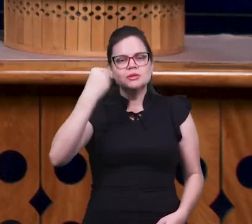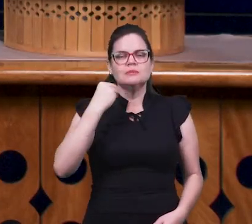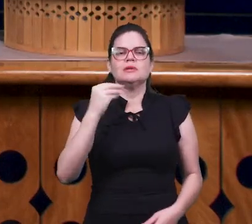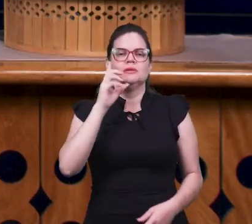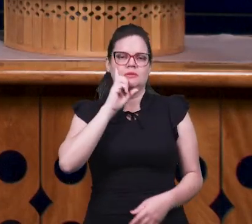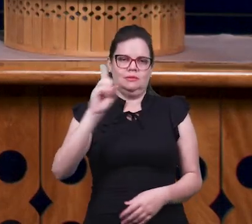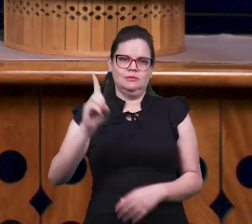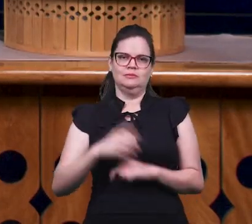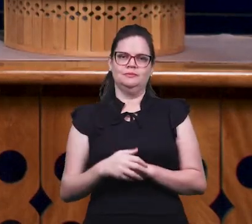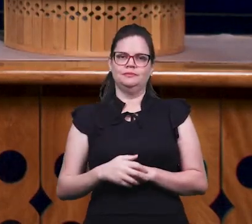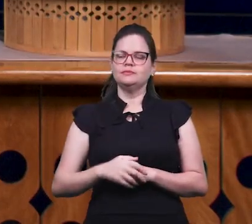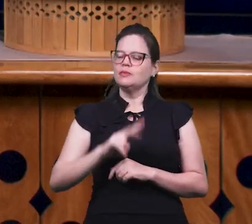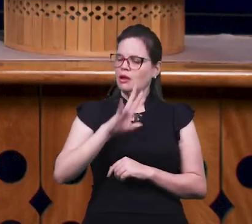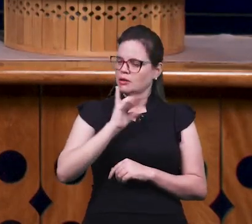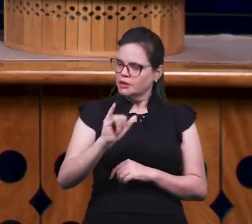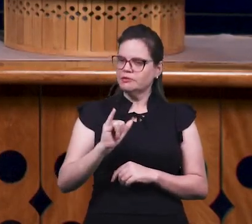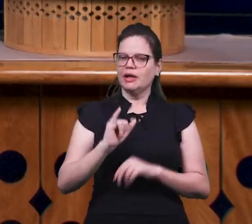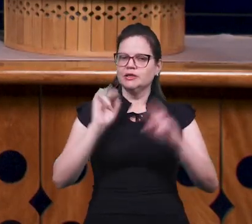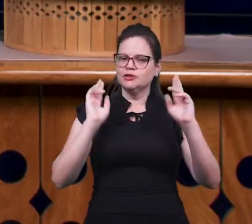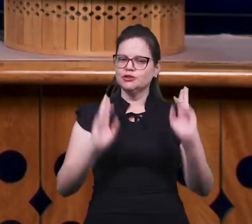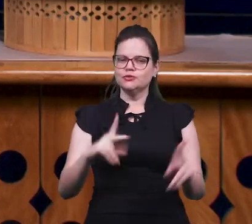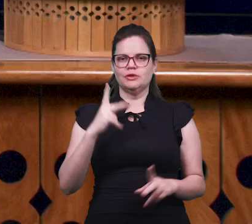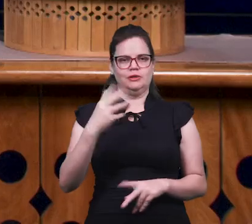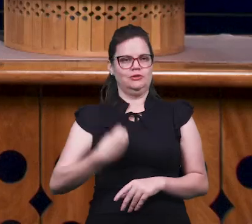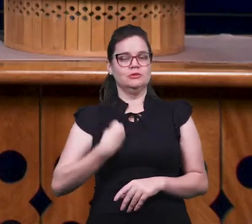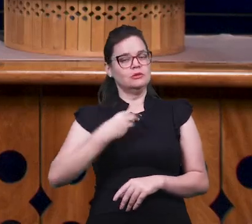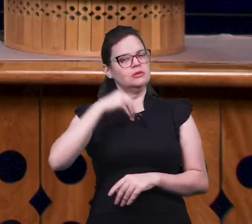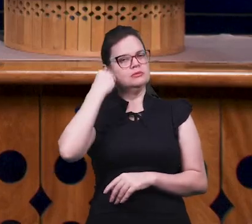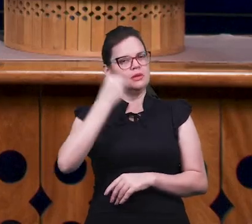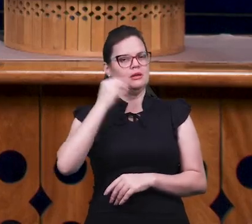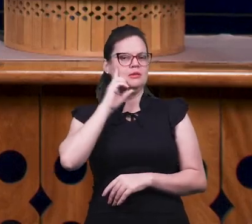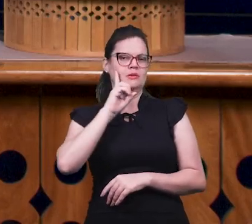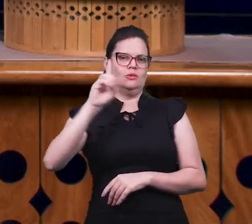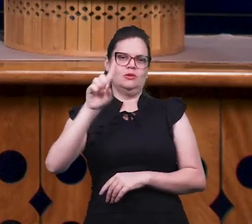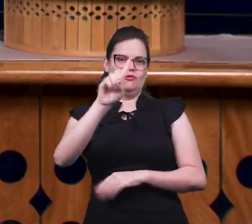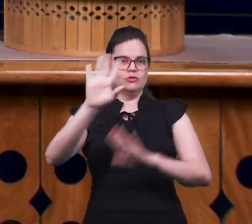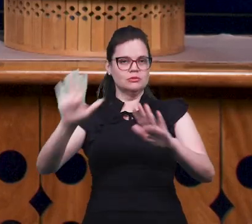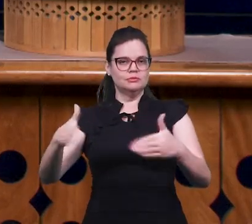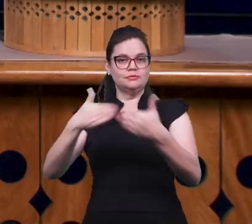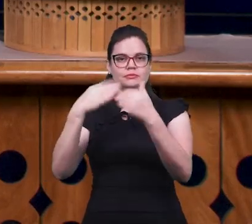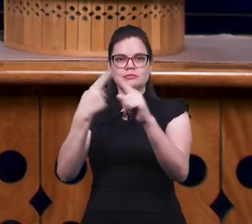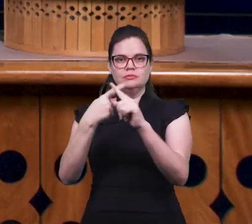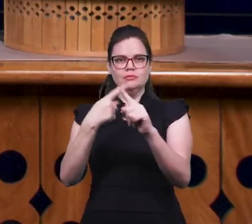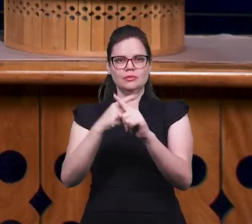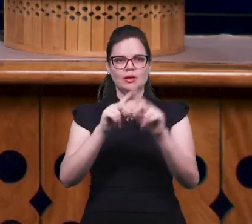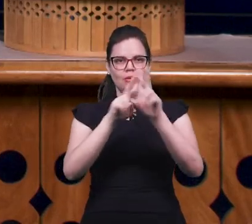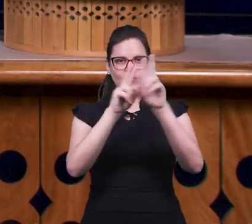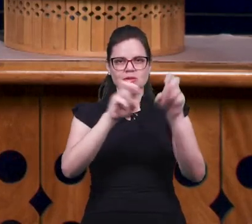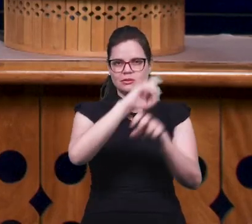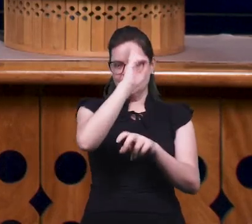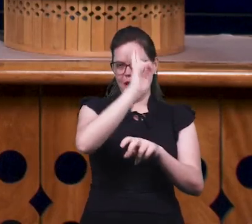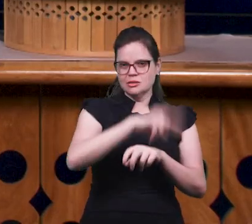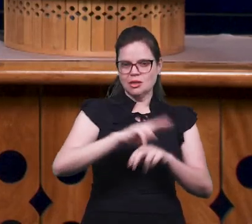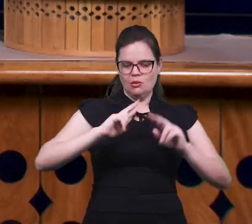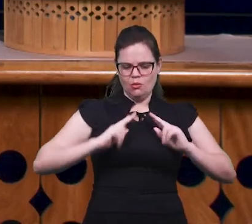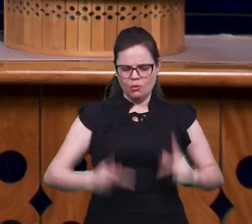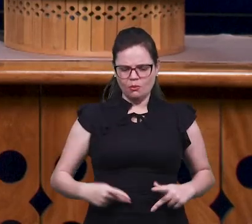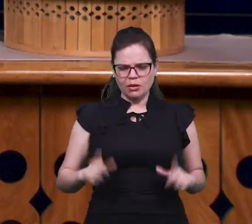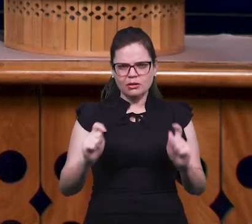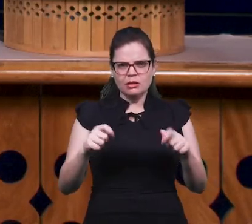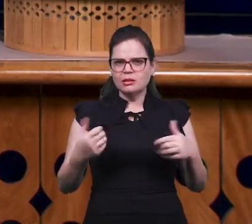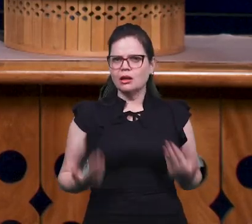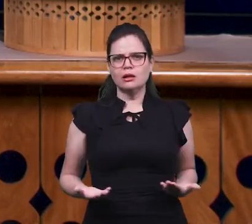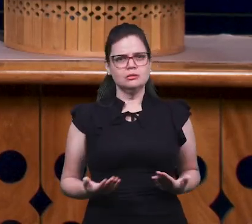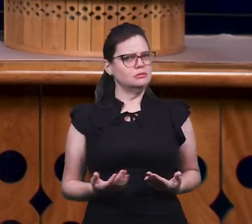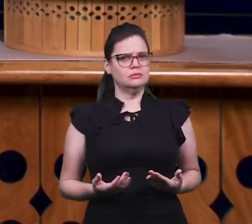sua experiência com Deus. O que vai marcar a sua vida é a sua experiência com Deus, porque nenhum conhecimento humano você vai fazer